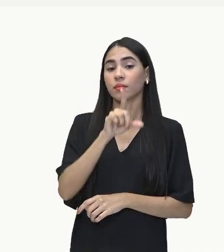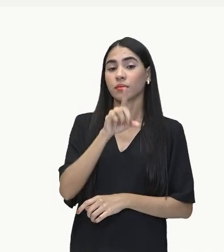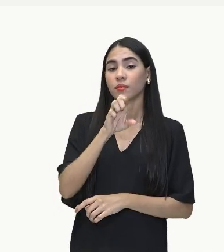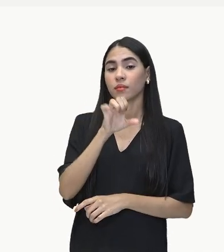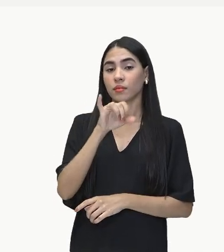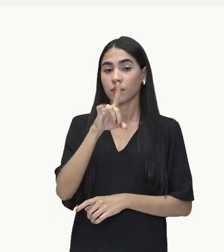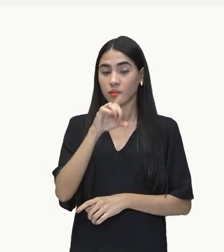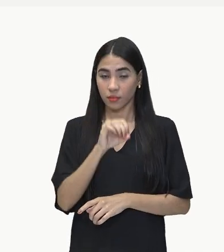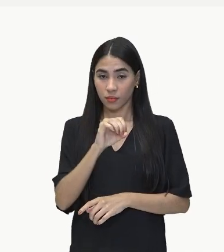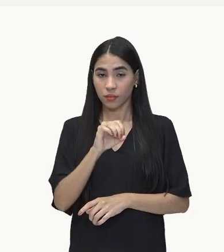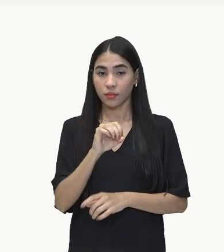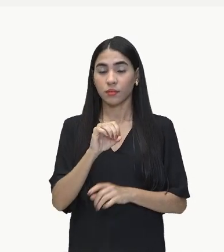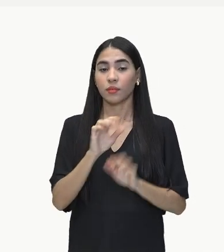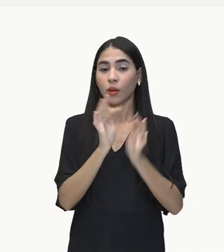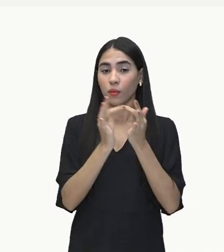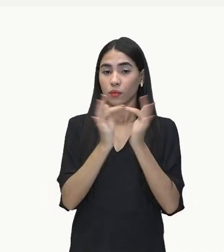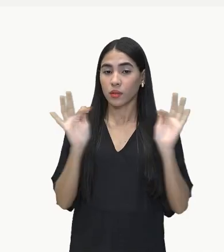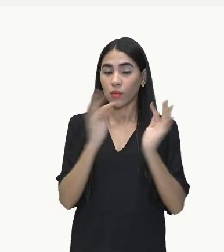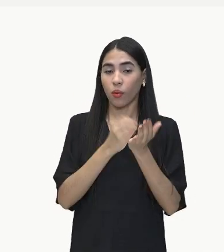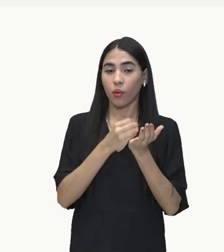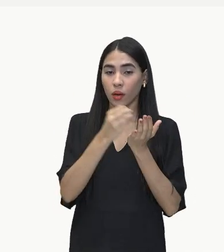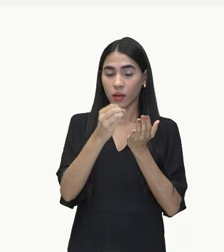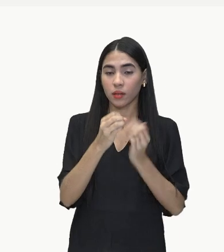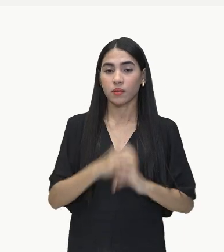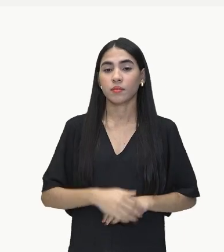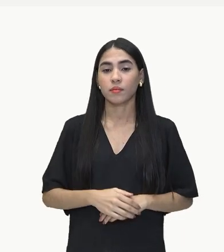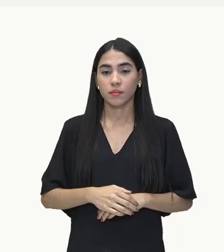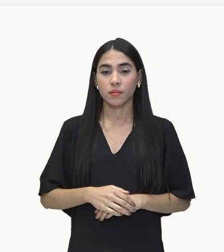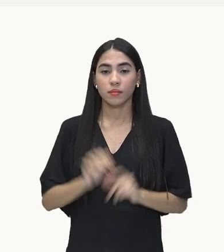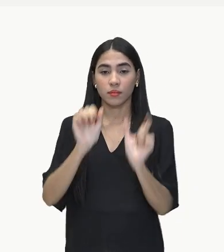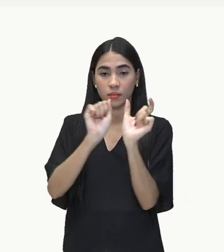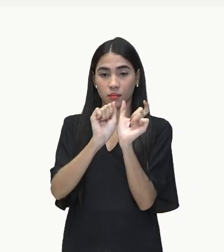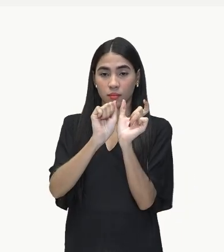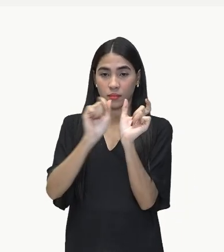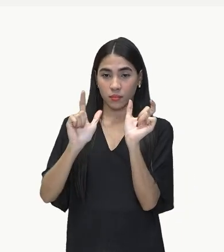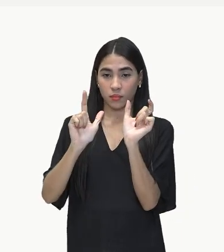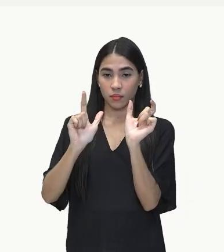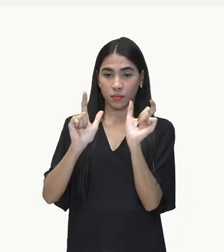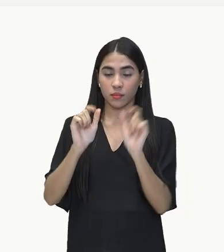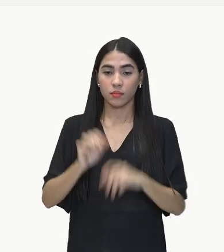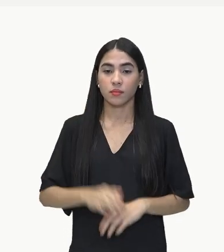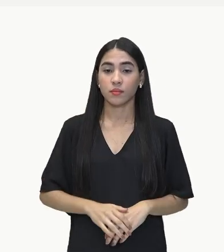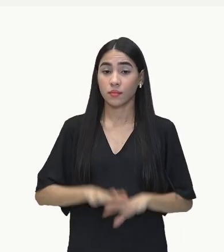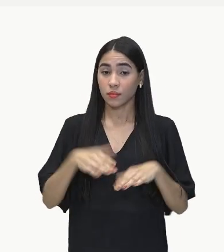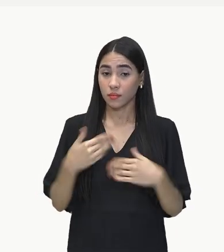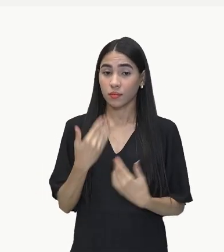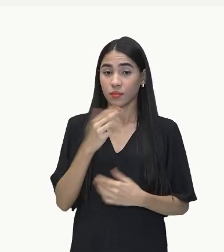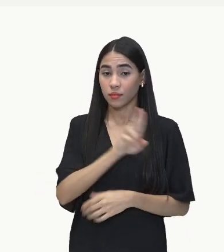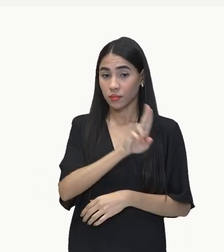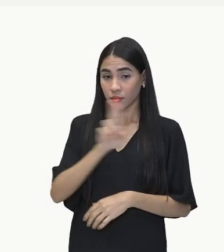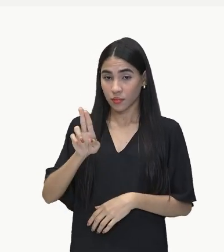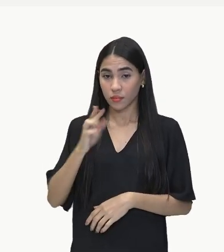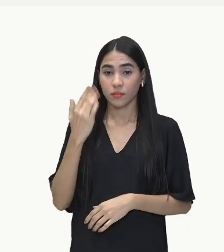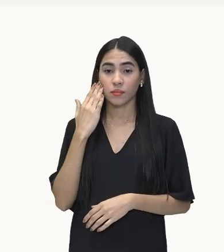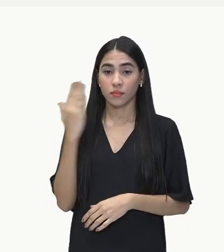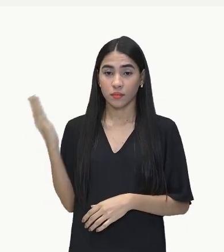função orgânica que é chamada de aldeído? Al. Então, o nome desse composto é